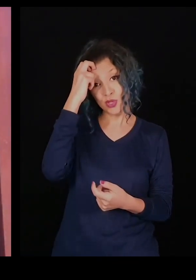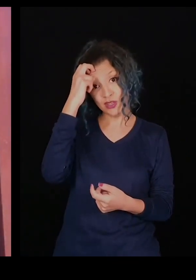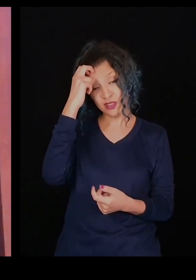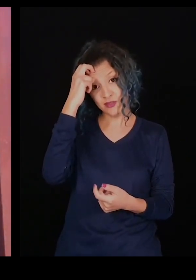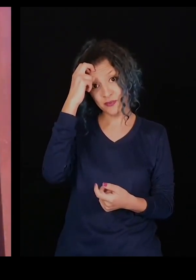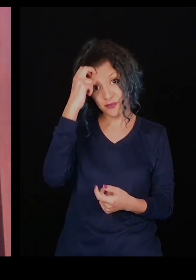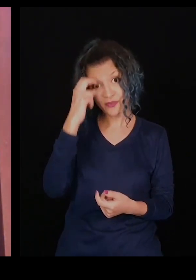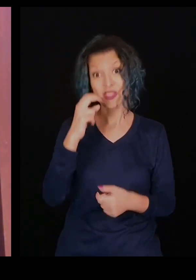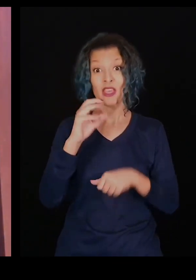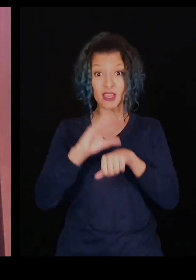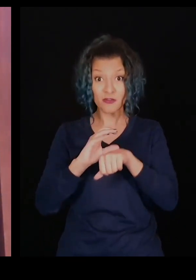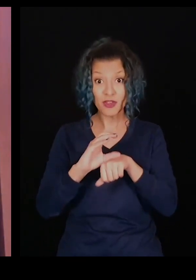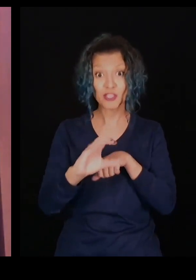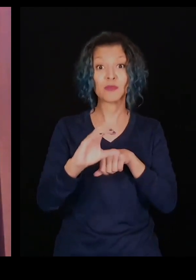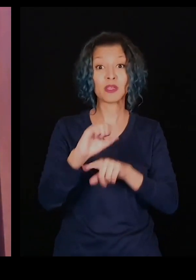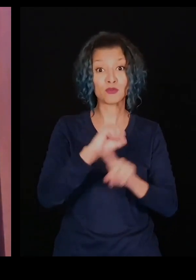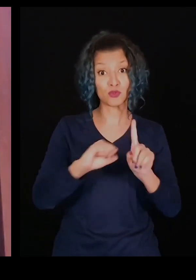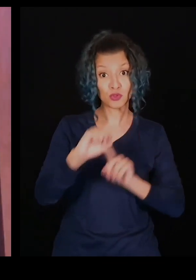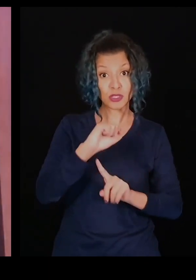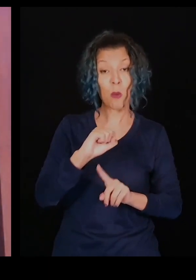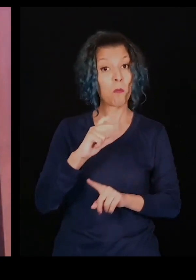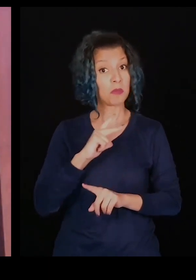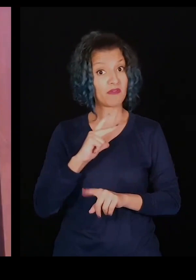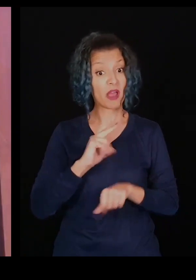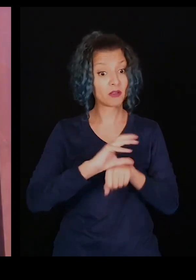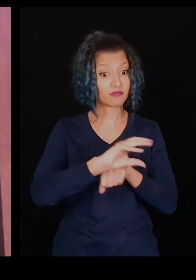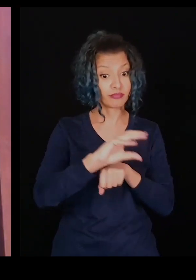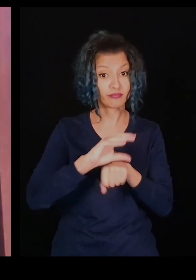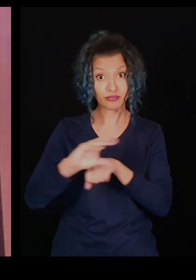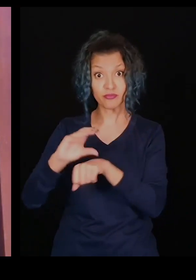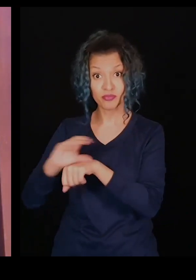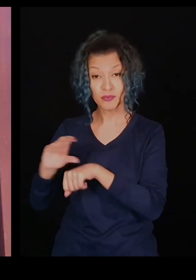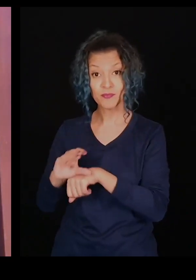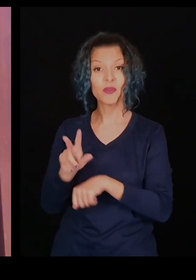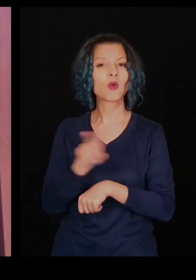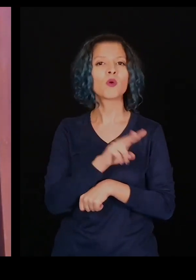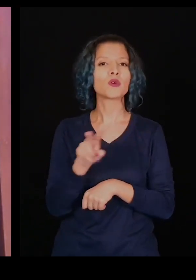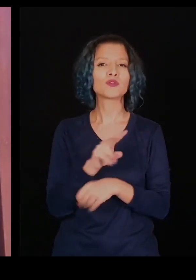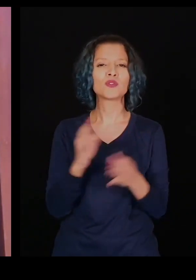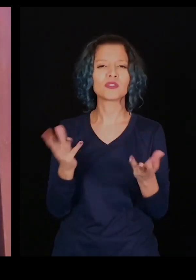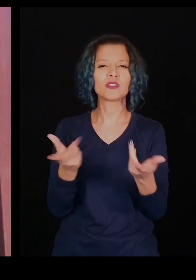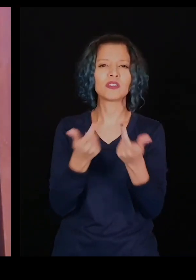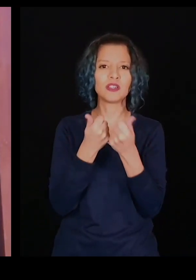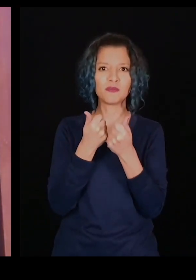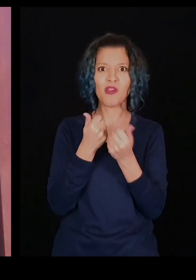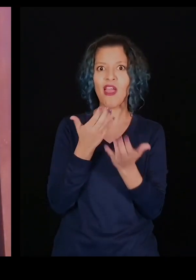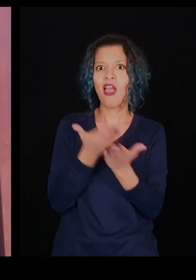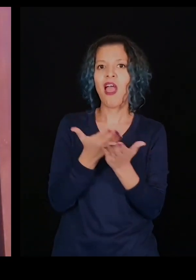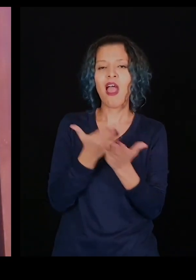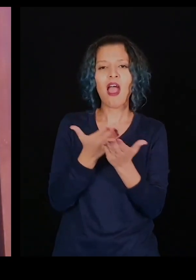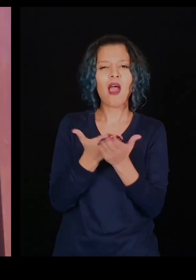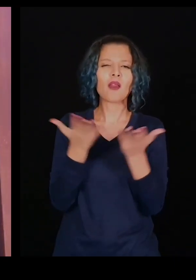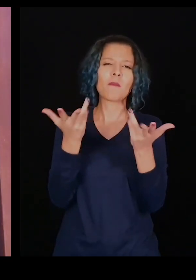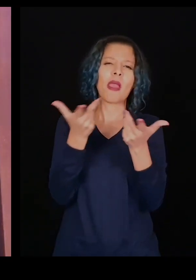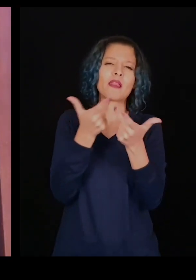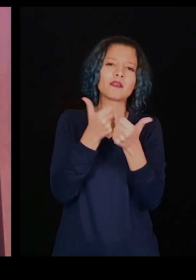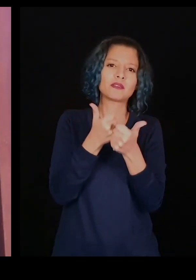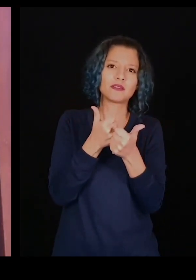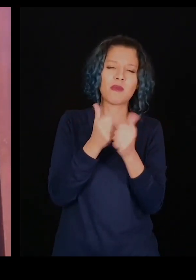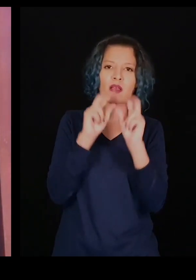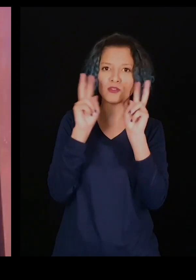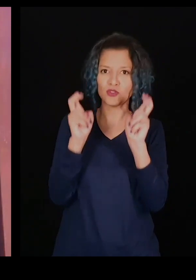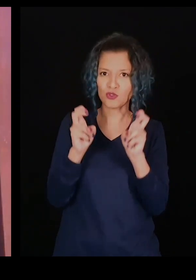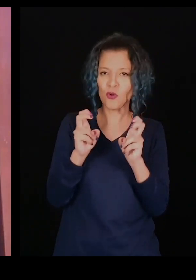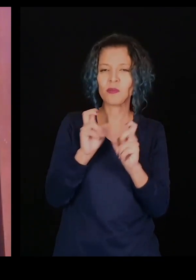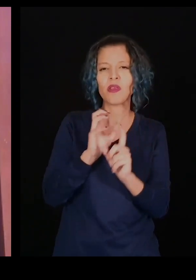humanos incríveis que nos deram uma belíssima aula de afeto, de acolhimento e, ao mesmo tempo, de estratégia